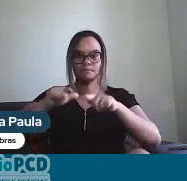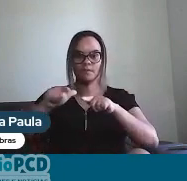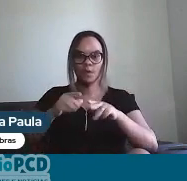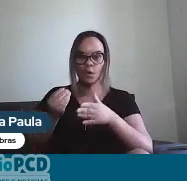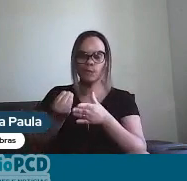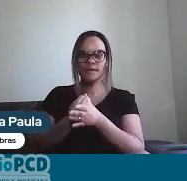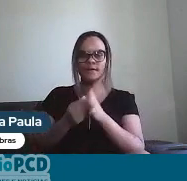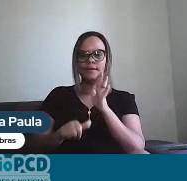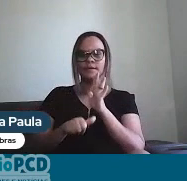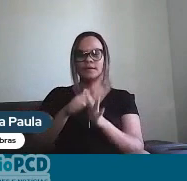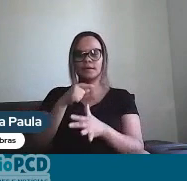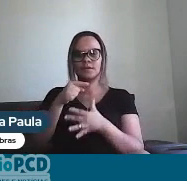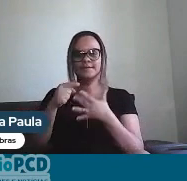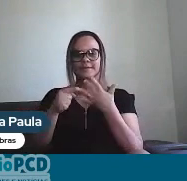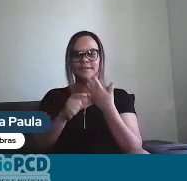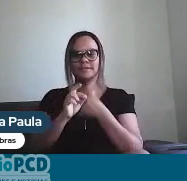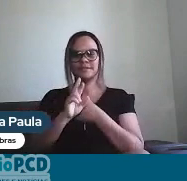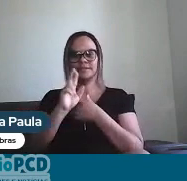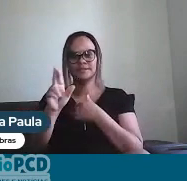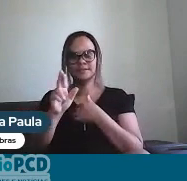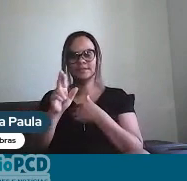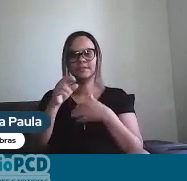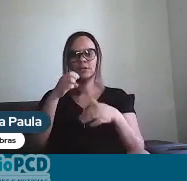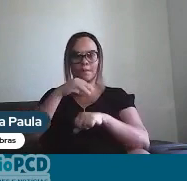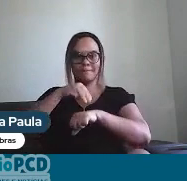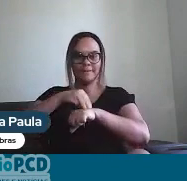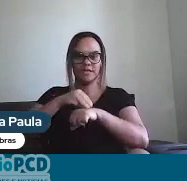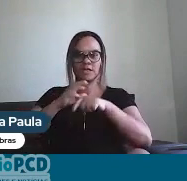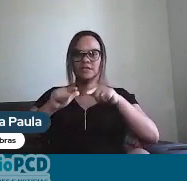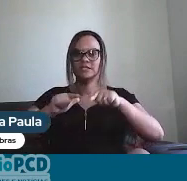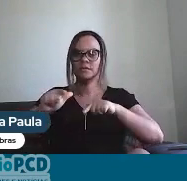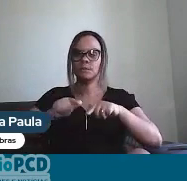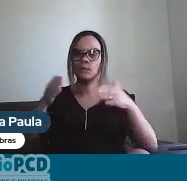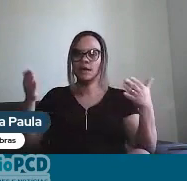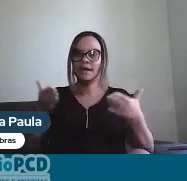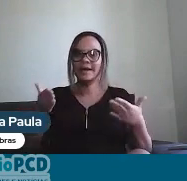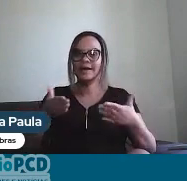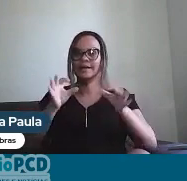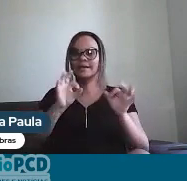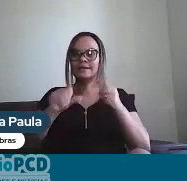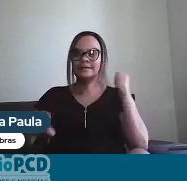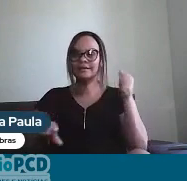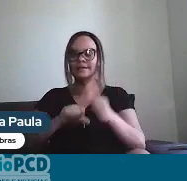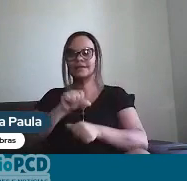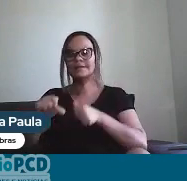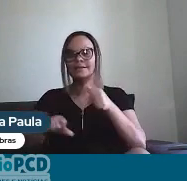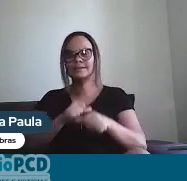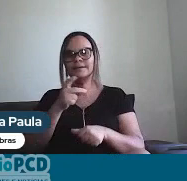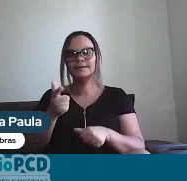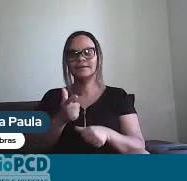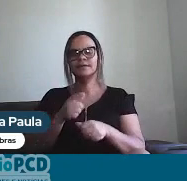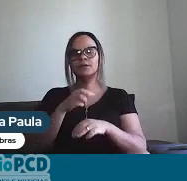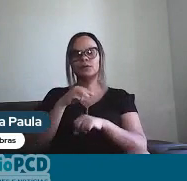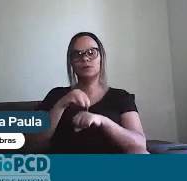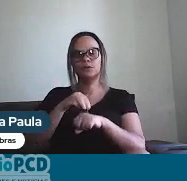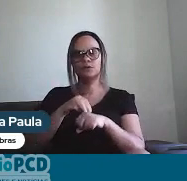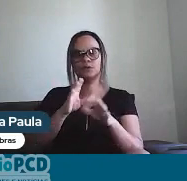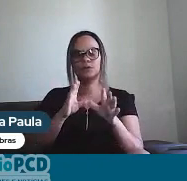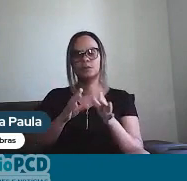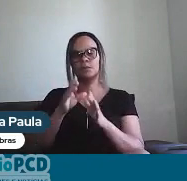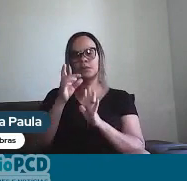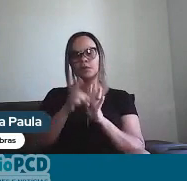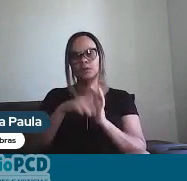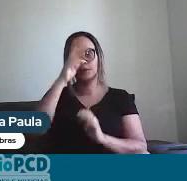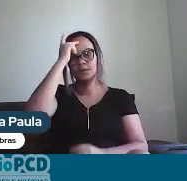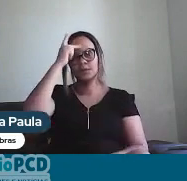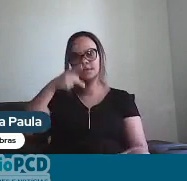primeiros GTs eu participei como representante do Ministério do Trabalho, mas agora eu estou num processo de requisição interministerial, né? O Ministério dos Direitos Humanos